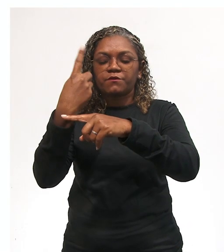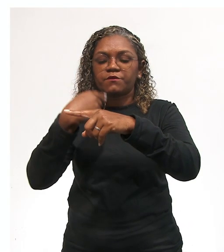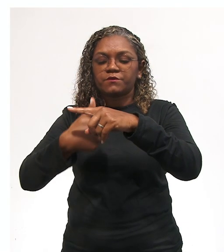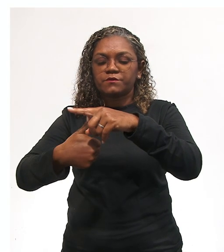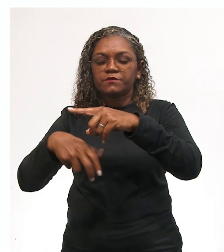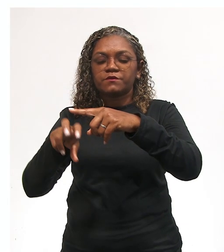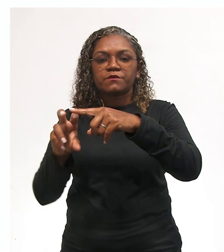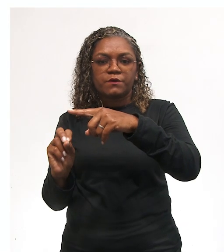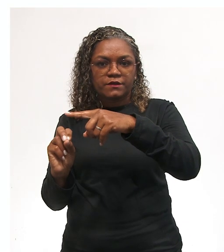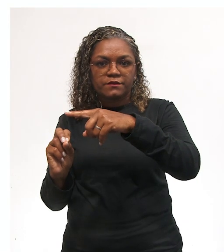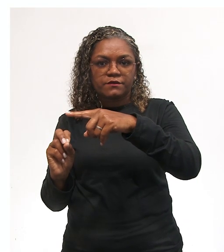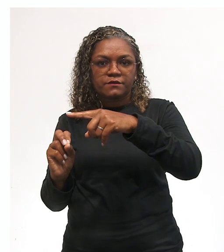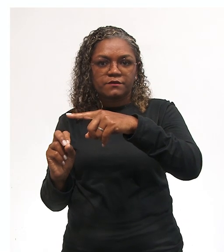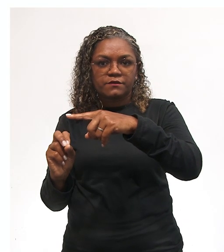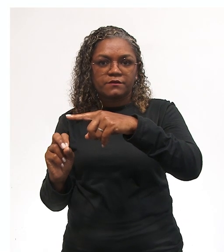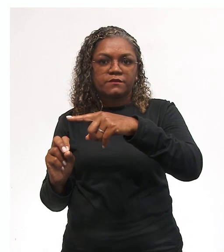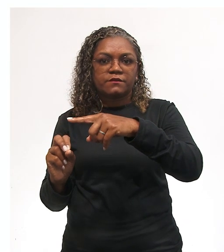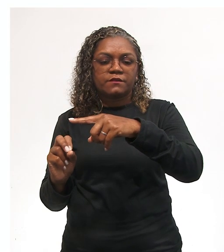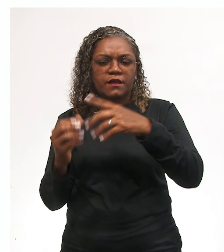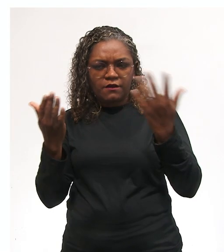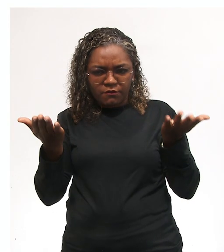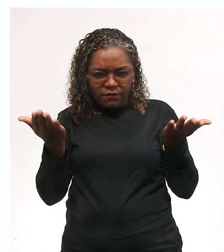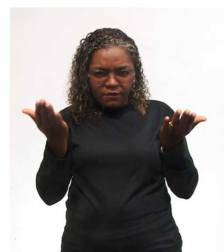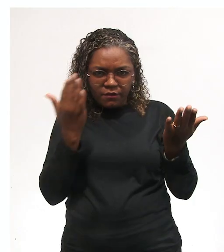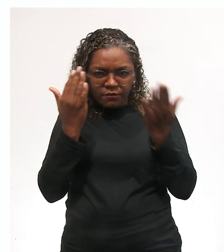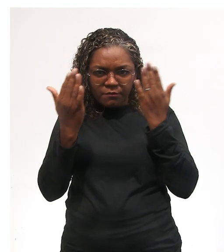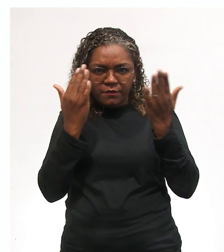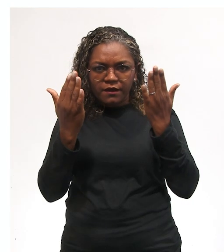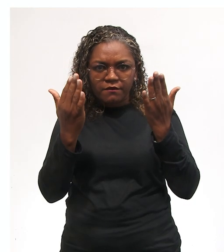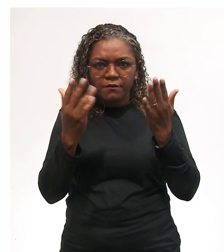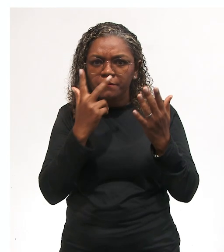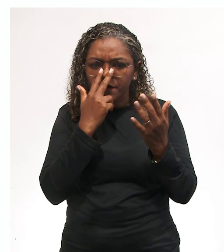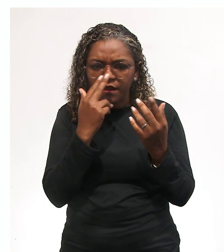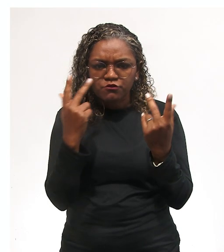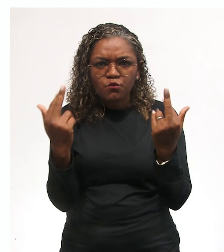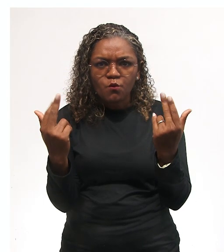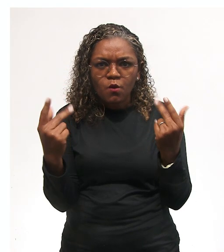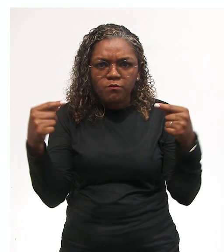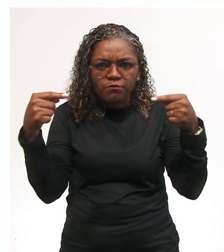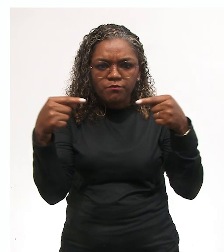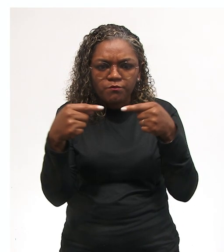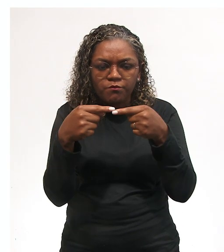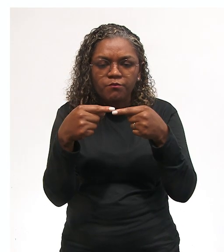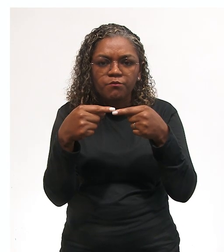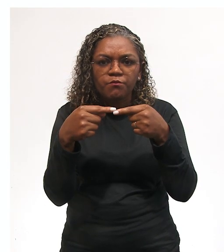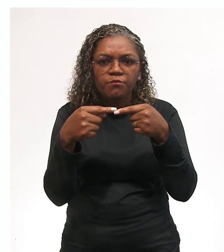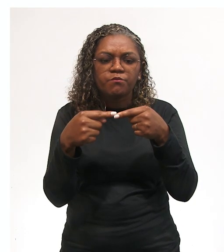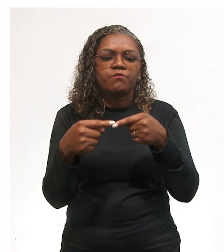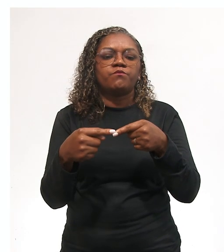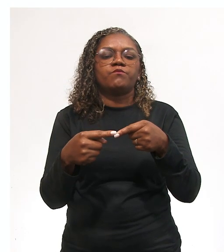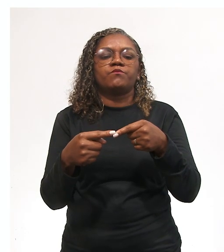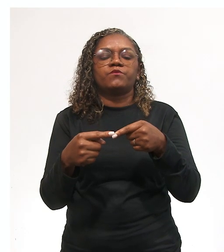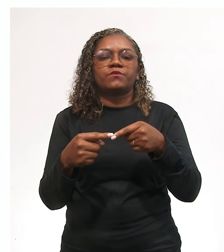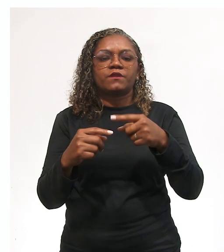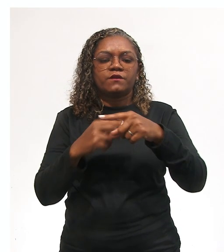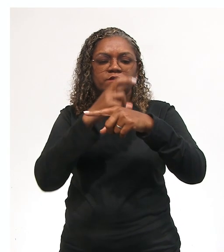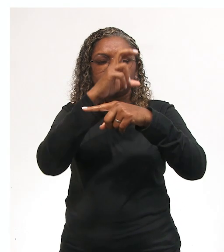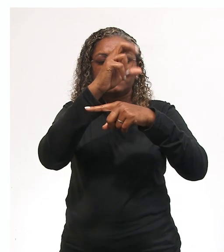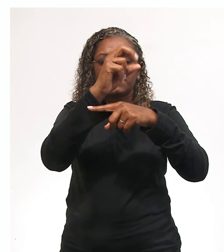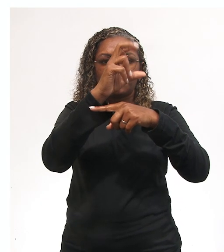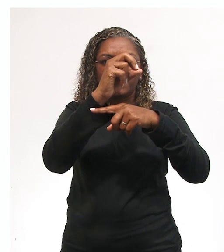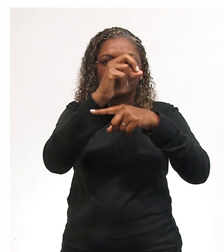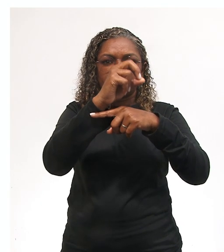150. E aí nós verificamos que aqui temos uma igualdade, ou seja, o numerador é a metade